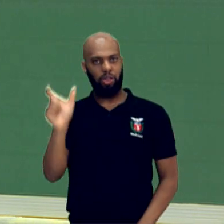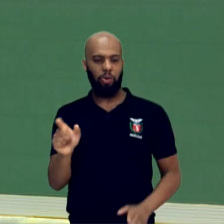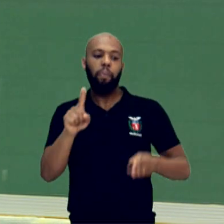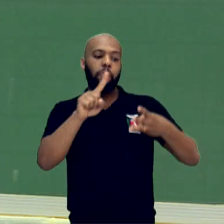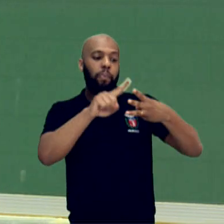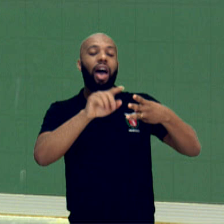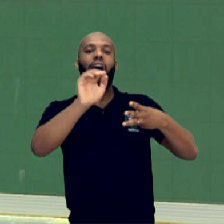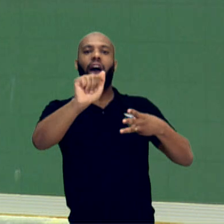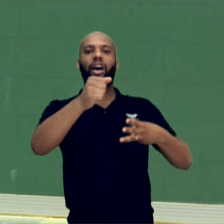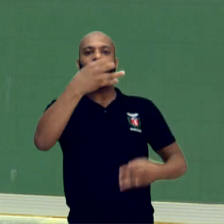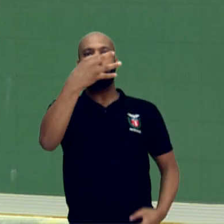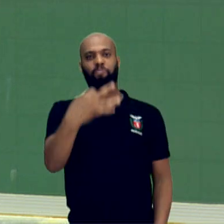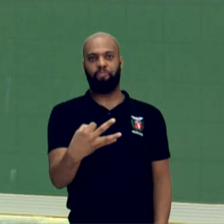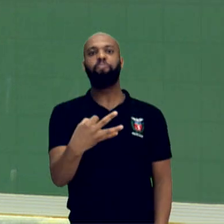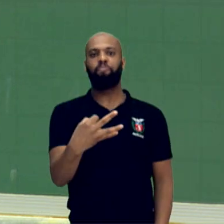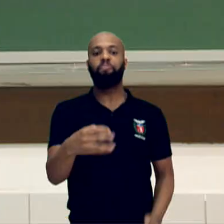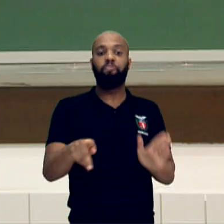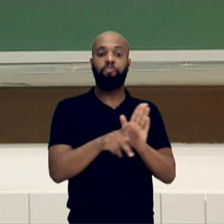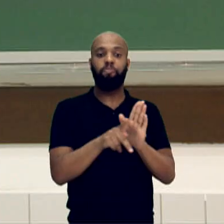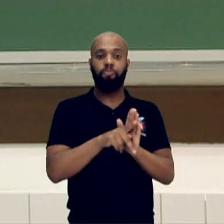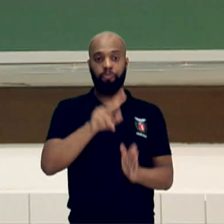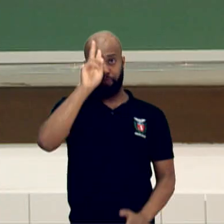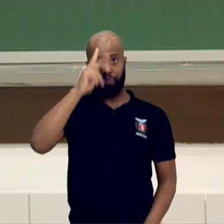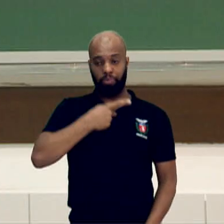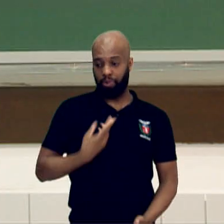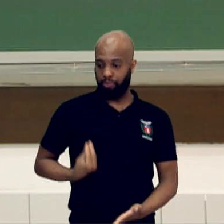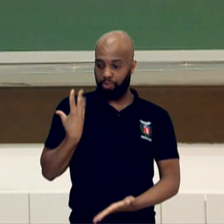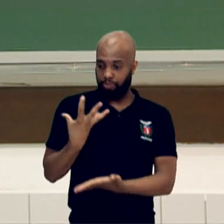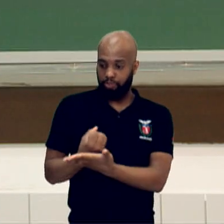que é a característica exclusiva da autobiografia.